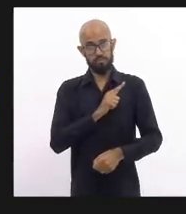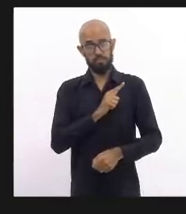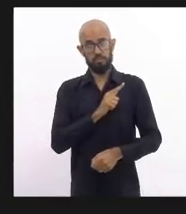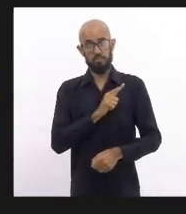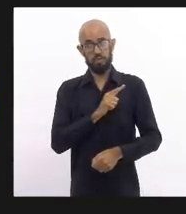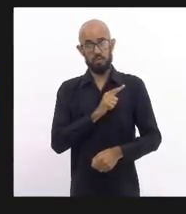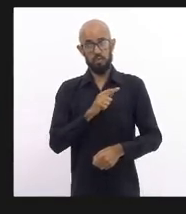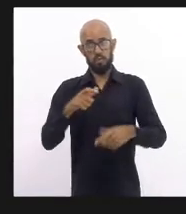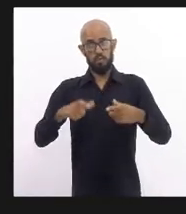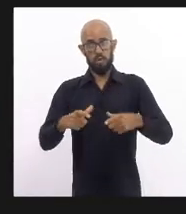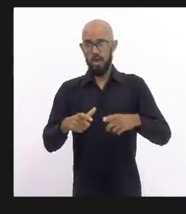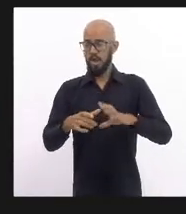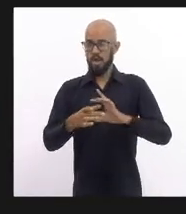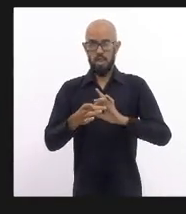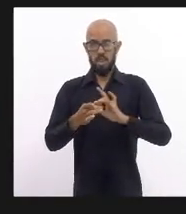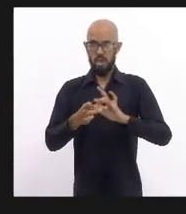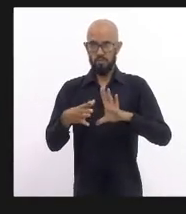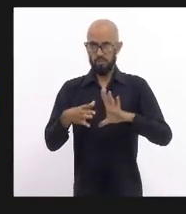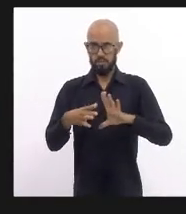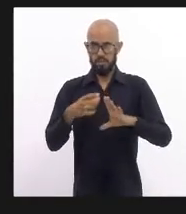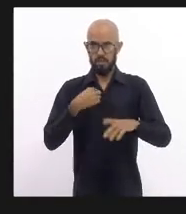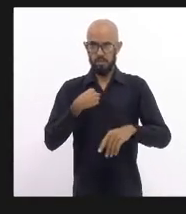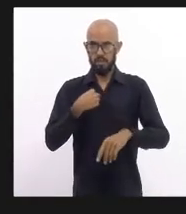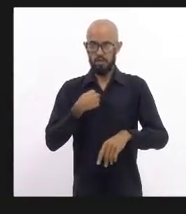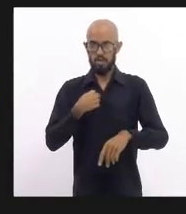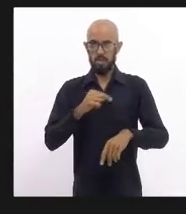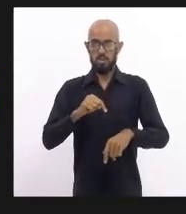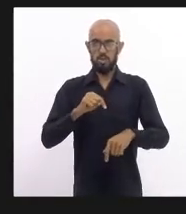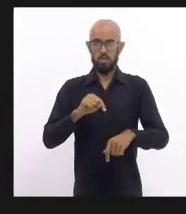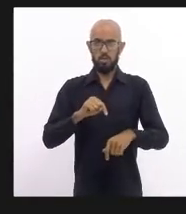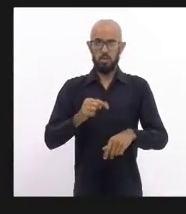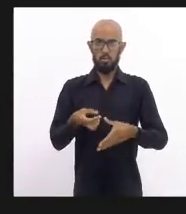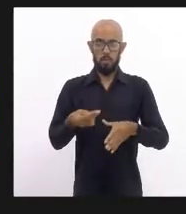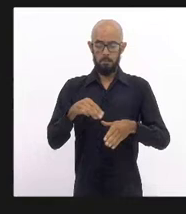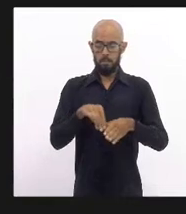discussão. Eu, como membro titular da CCJ, a gente tem